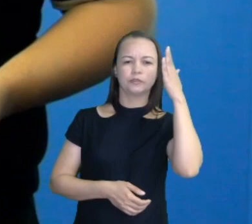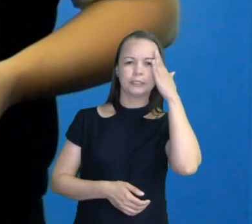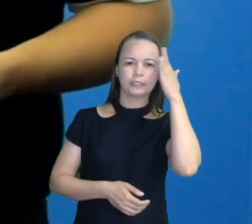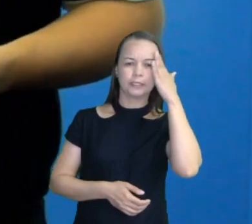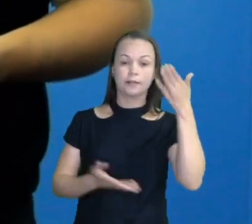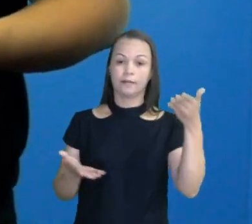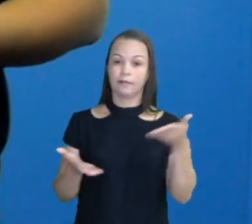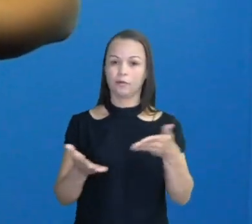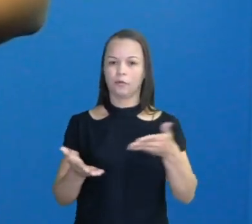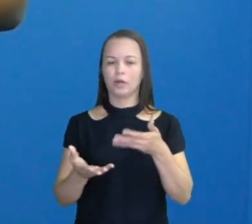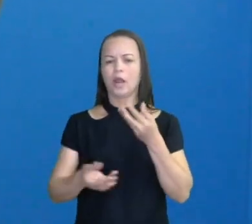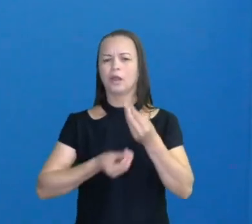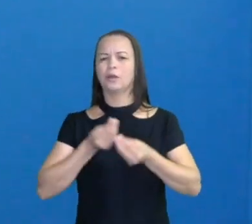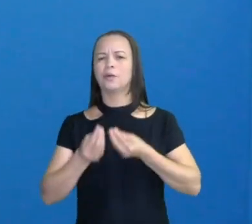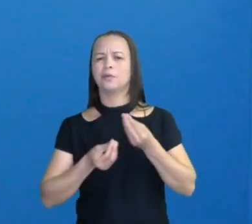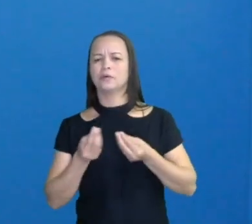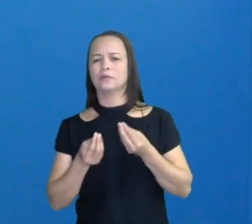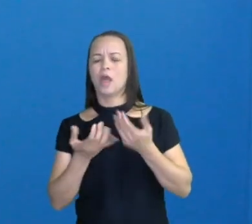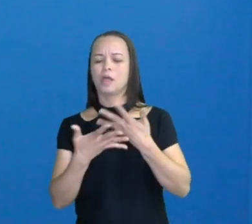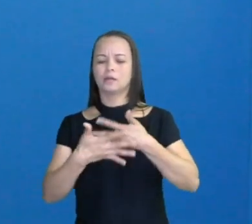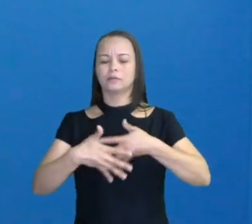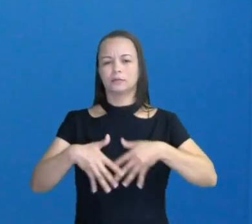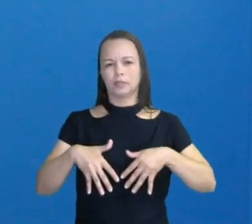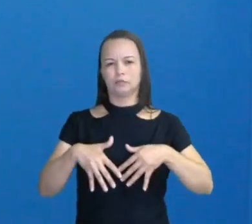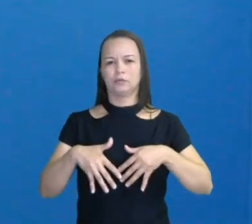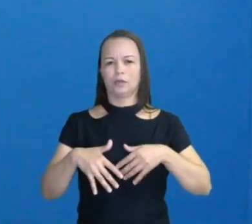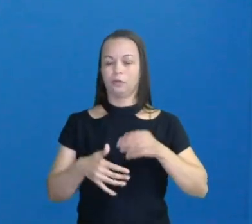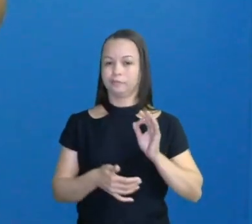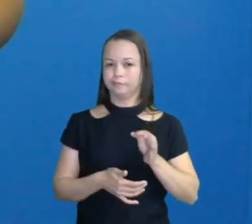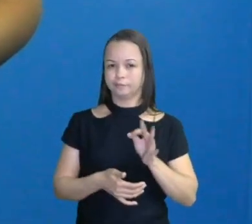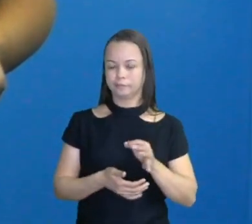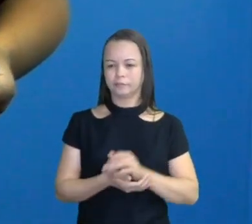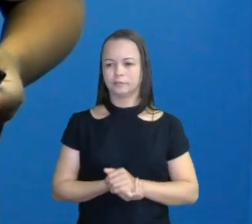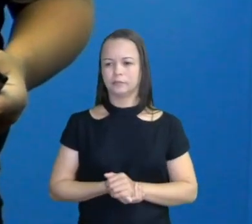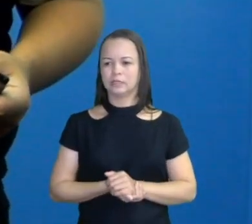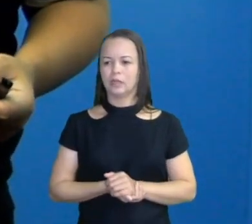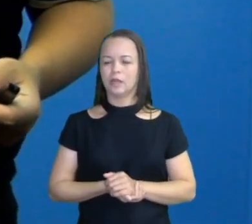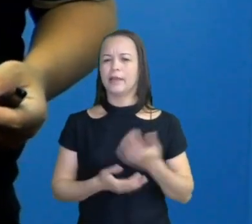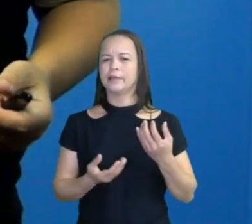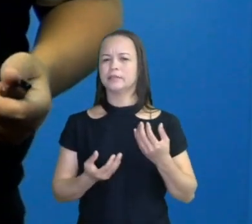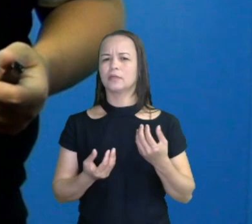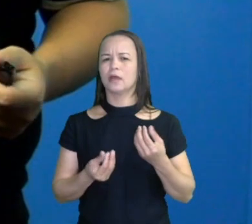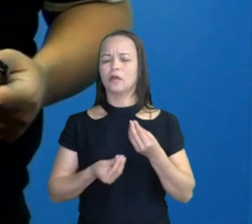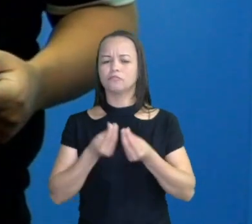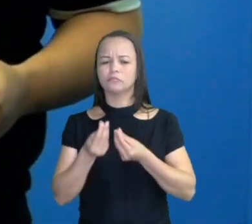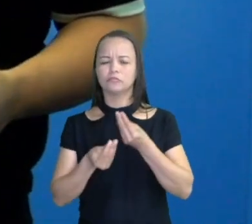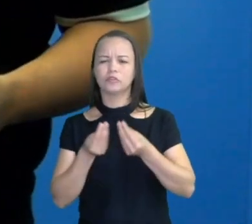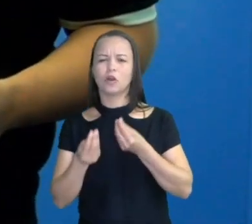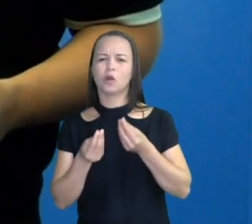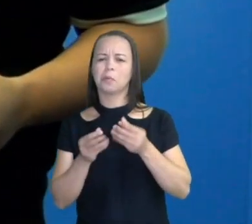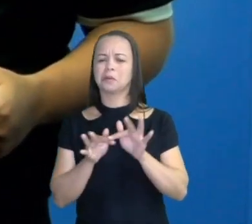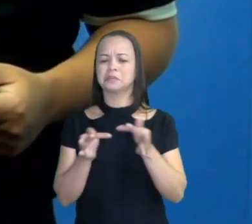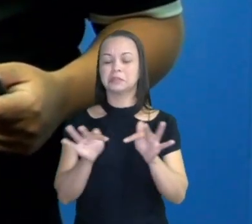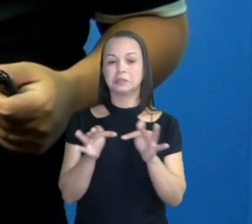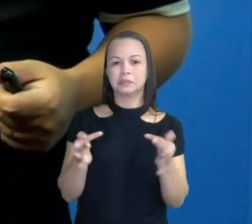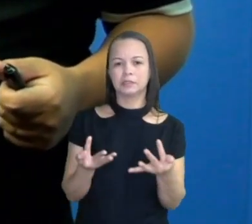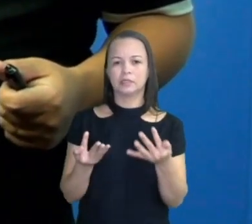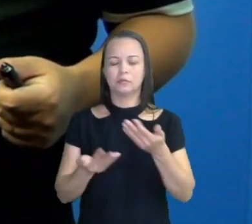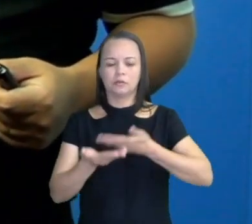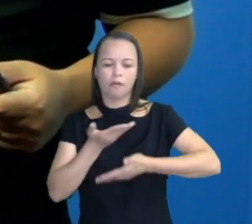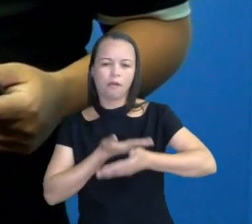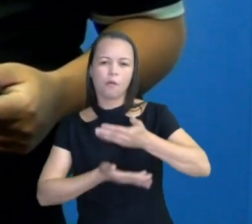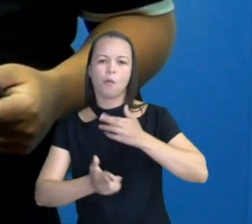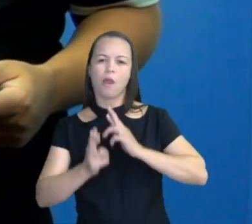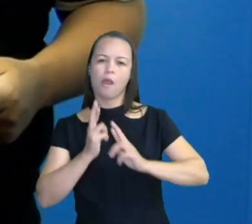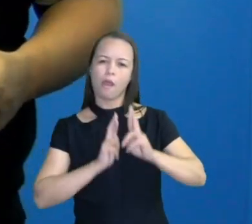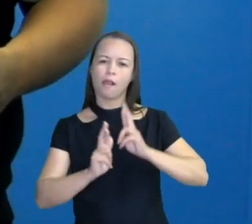agora a forma natural, correto? Essa é a forma mais simples de estabelecer uma